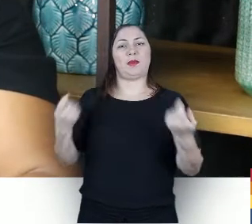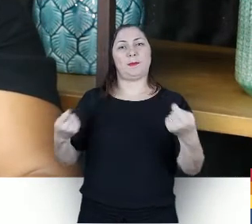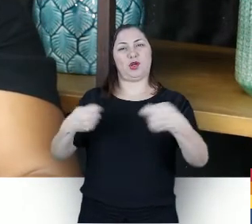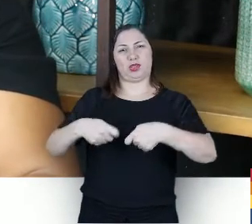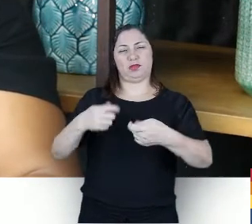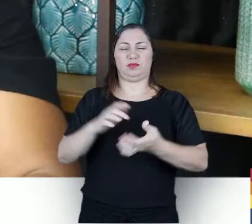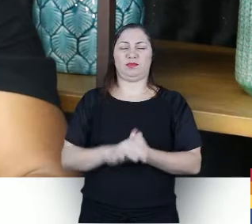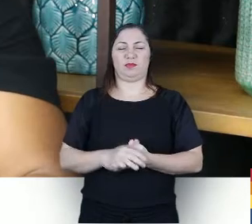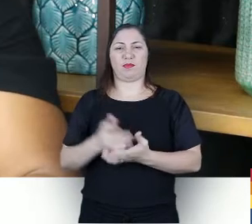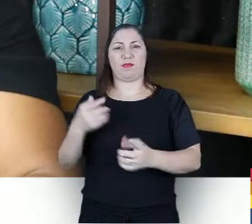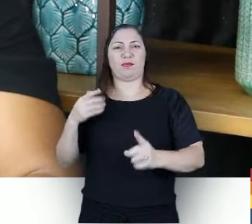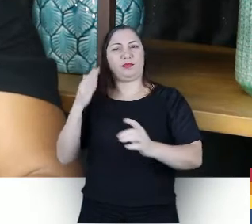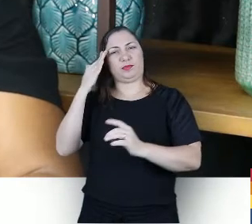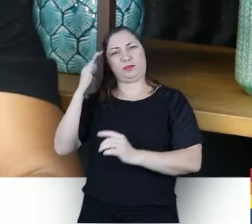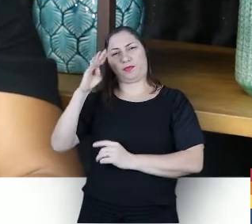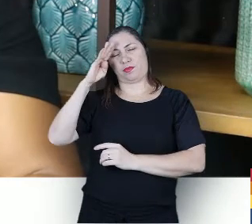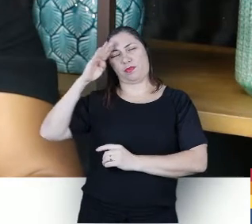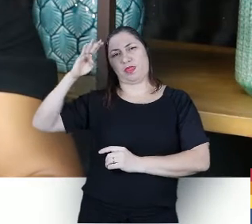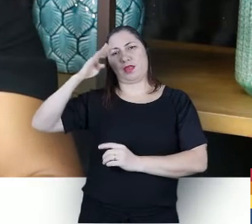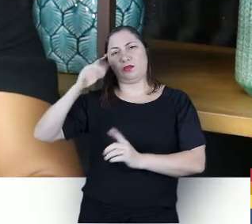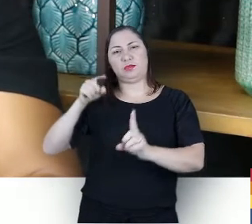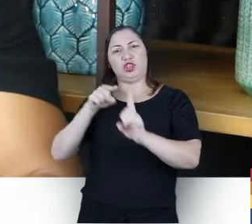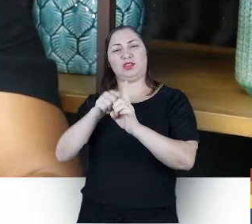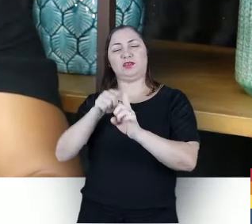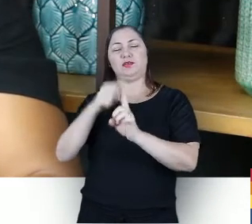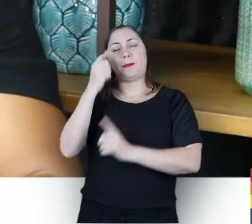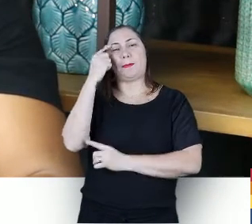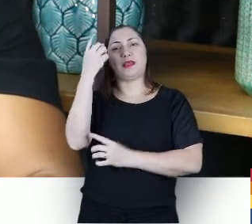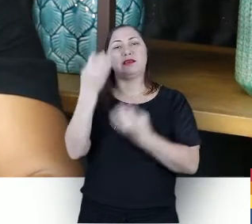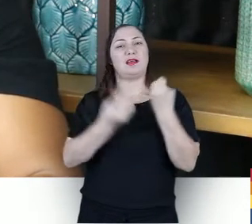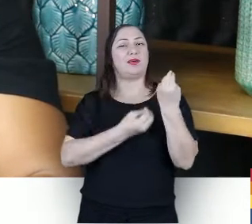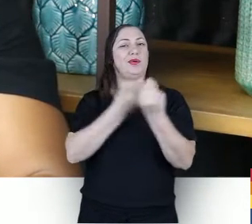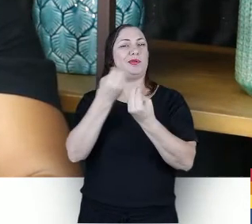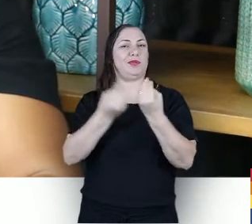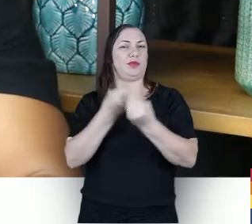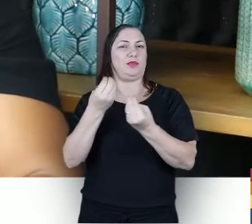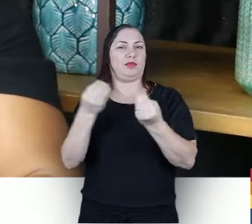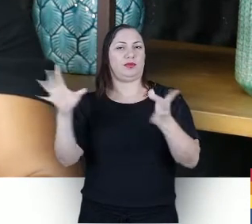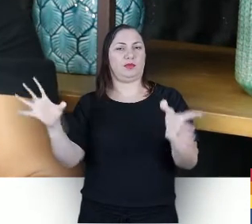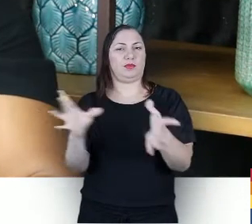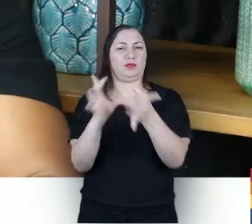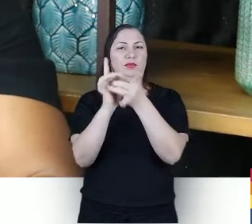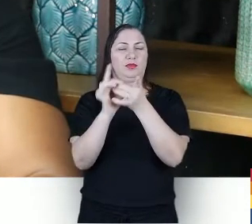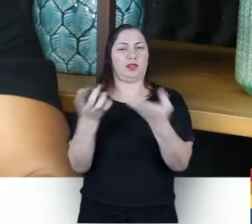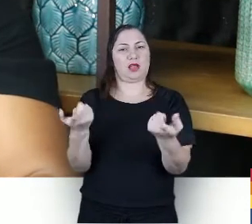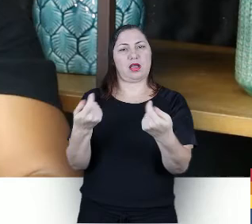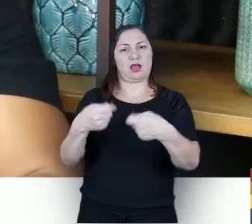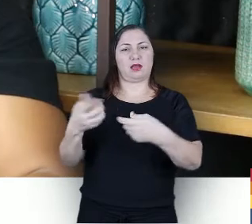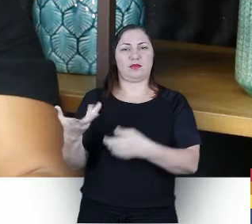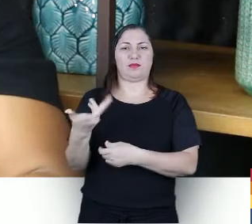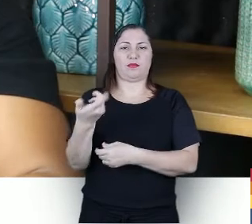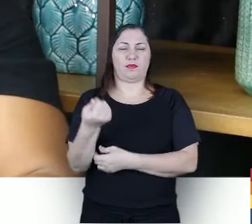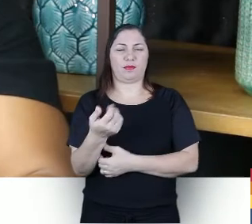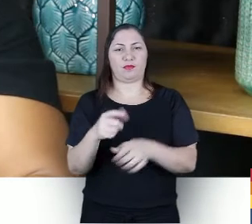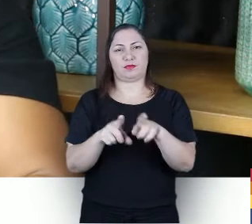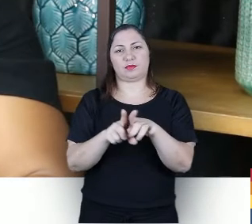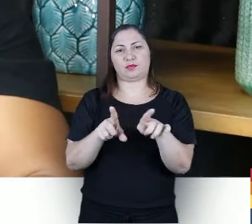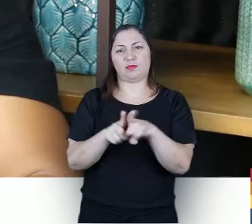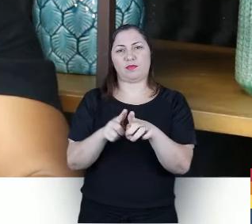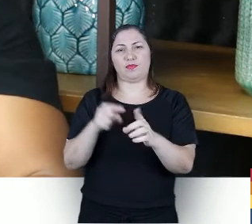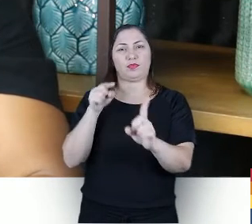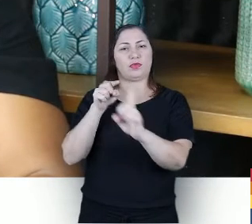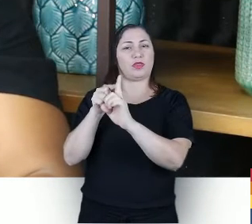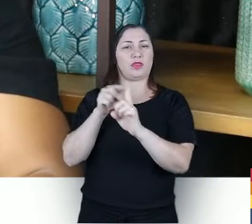toda reformulação curricular, ela traz consigo muitos desafios, mas também muitas possibilidades. Né. O nosso desafio inicial